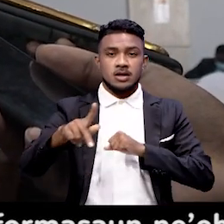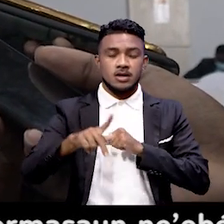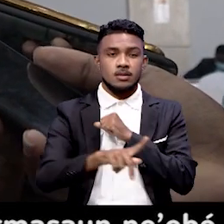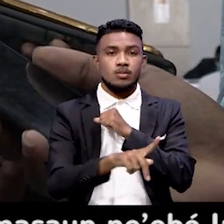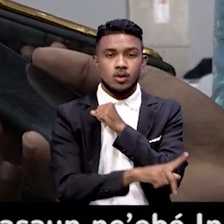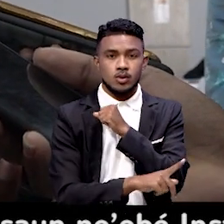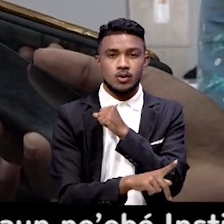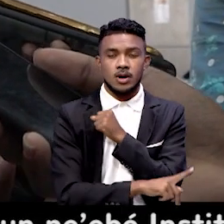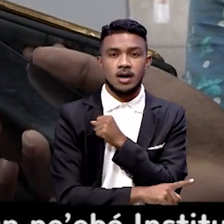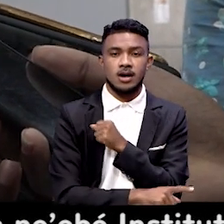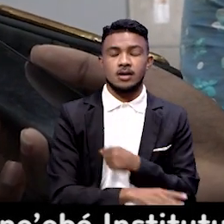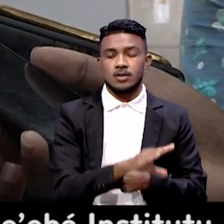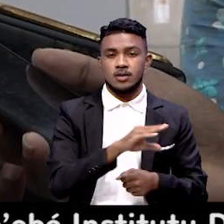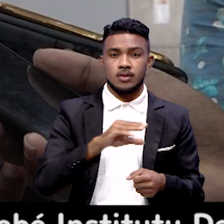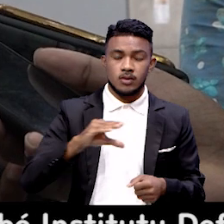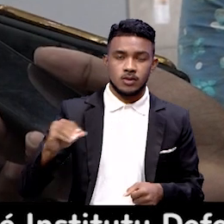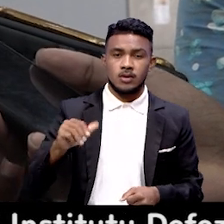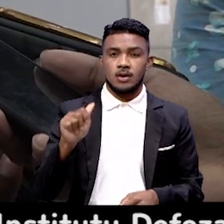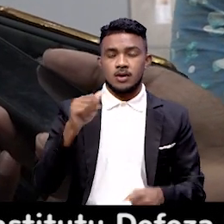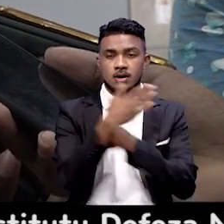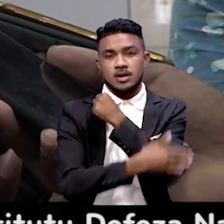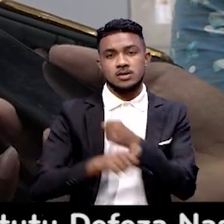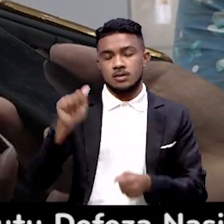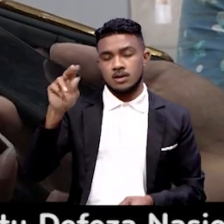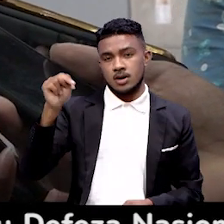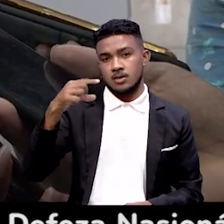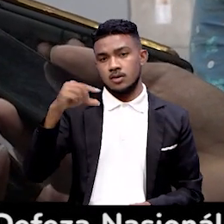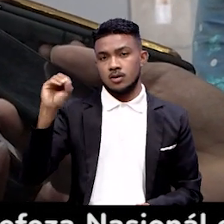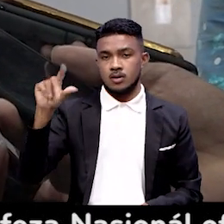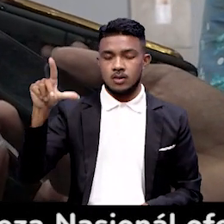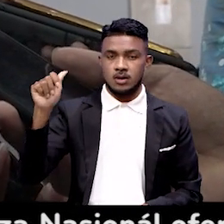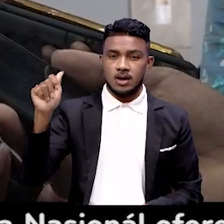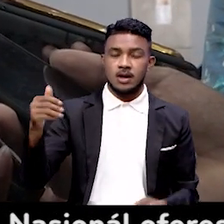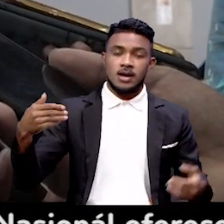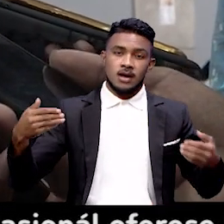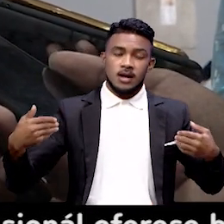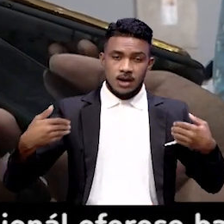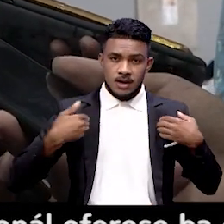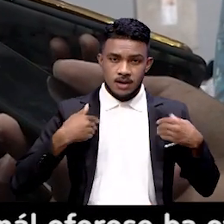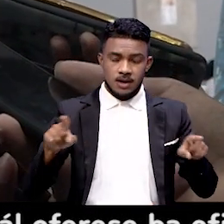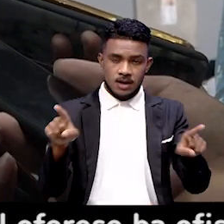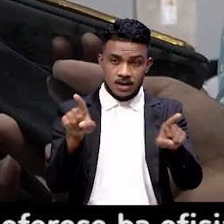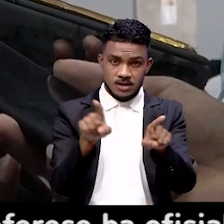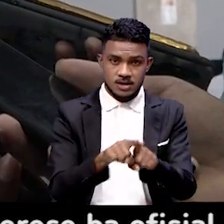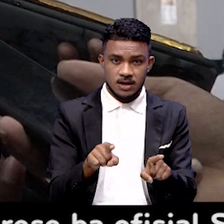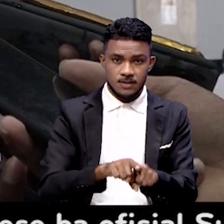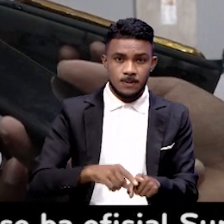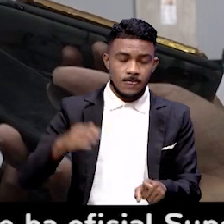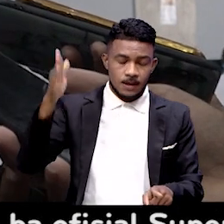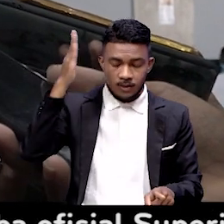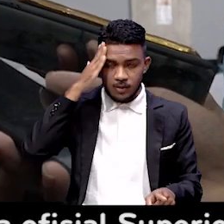no Angola. Ida nema saya referensi Miami para depois ekipa teknika nebe